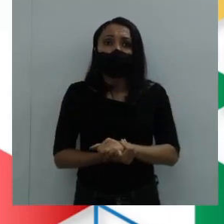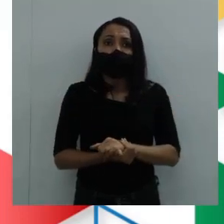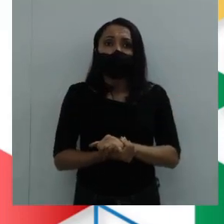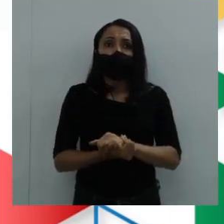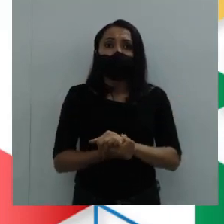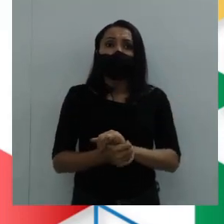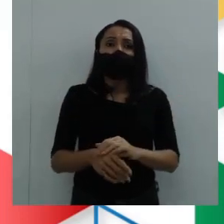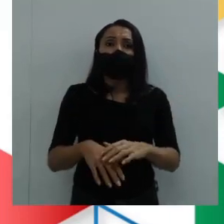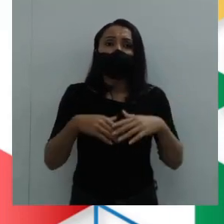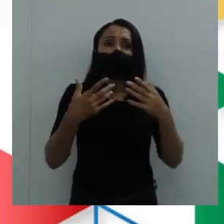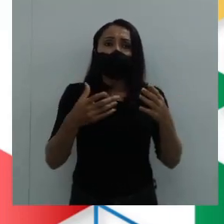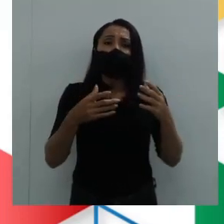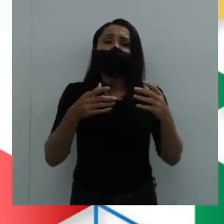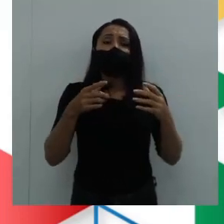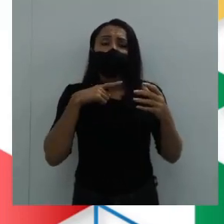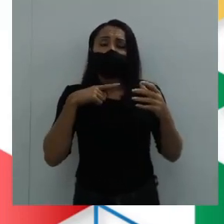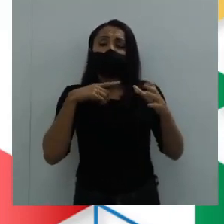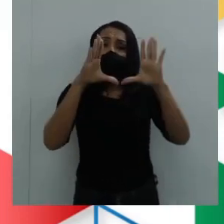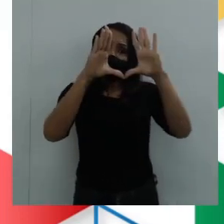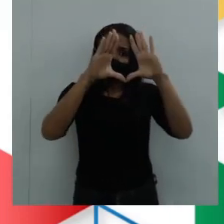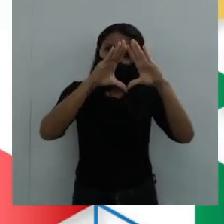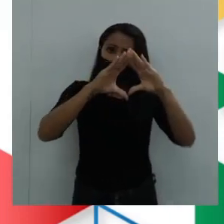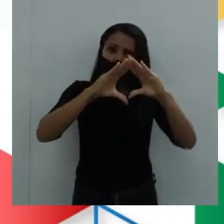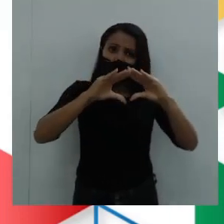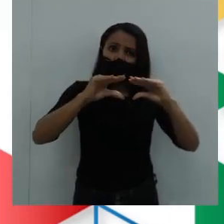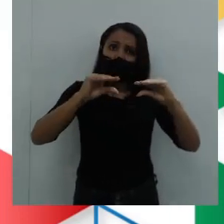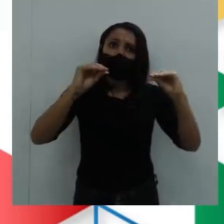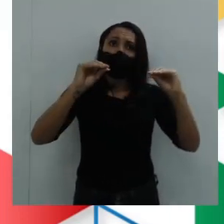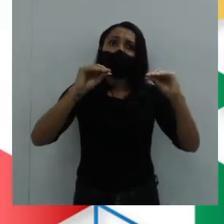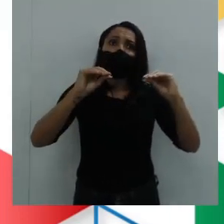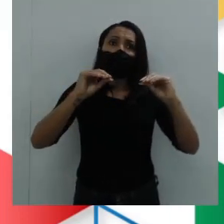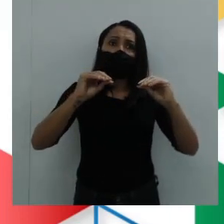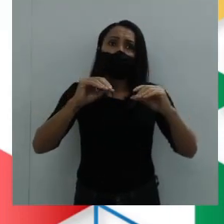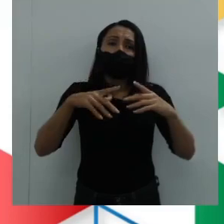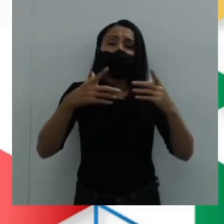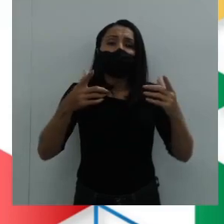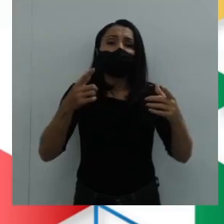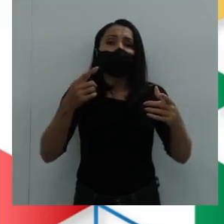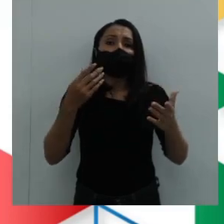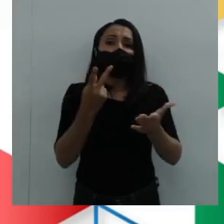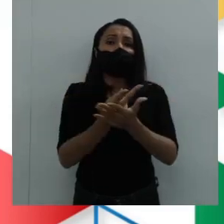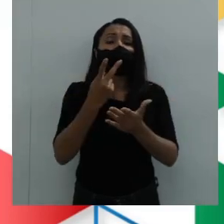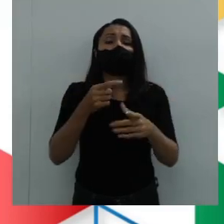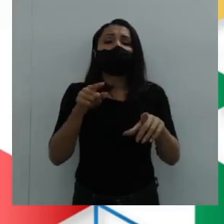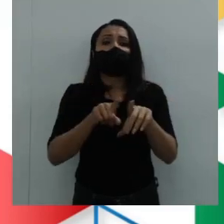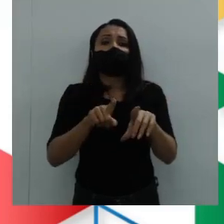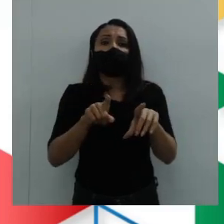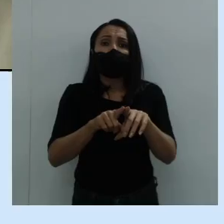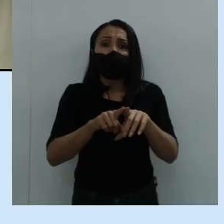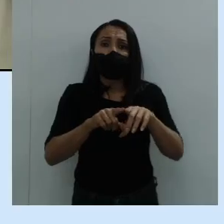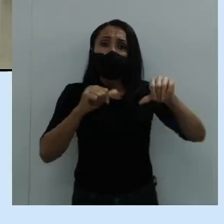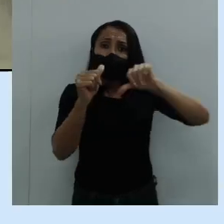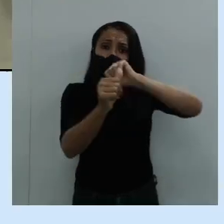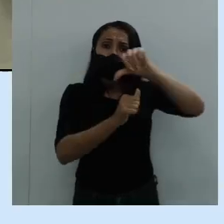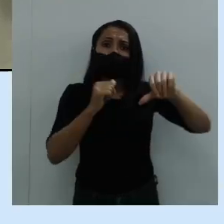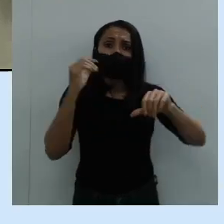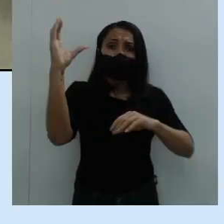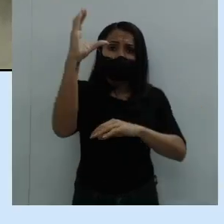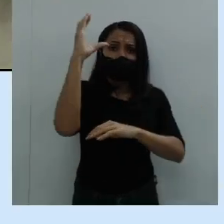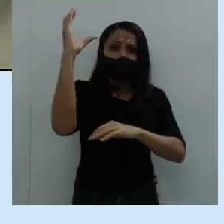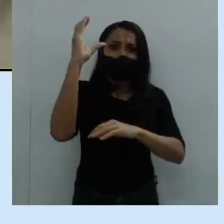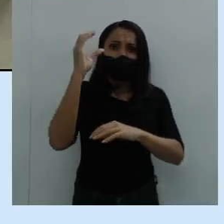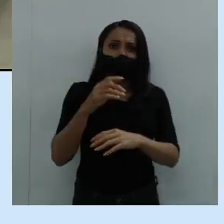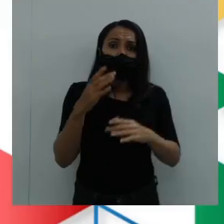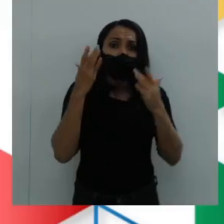tem o derretimento das calotas polares, vai acontecer as alterações climáticas. Na telinha você